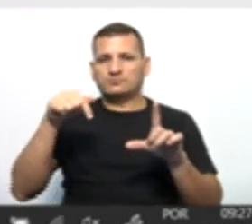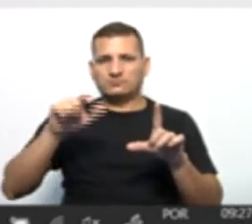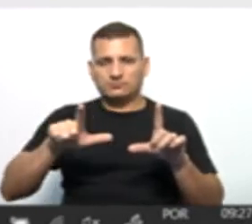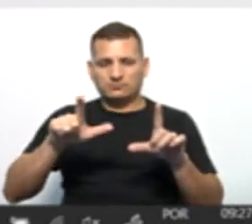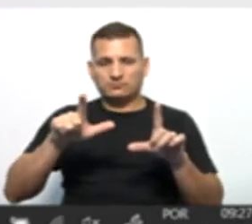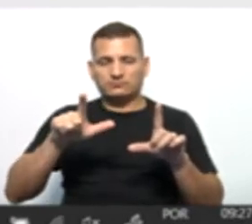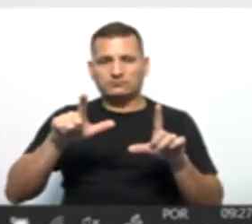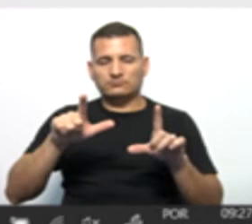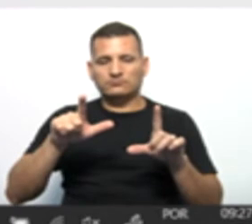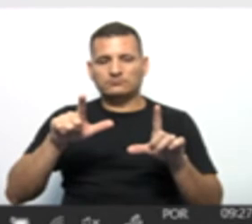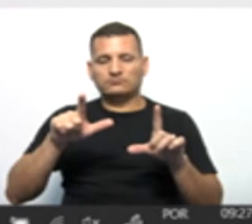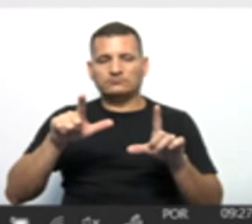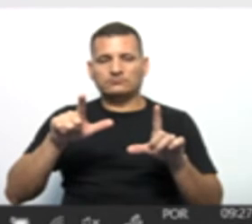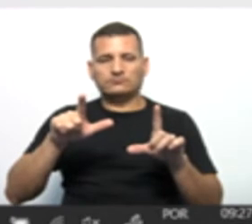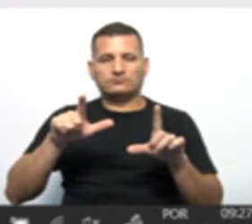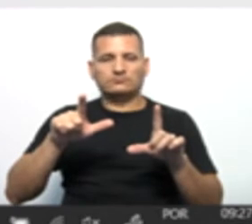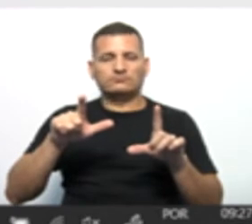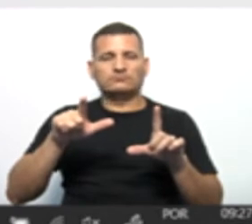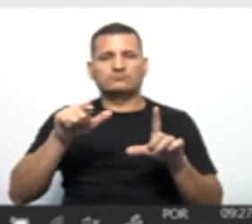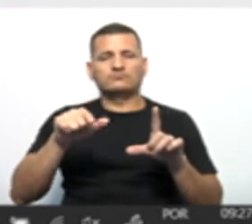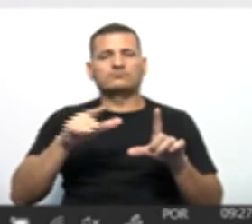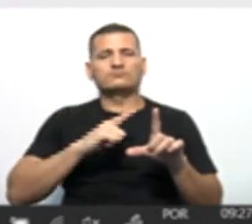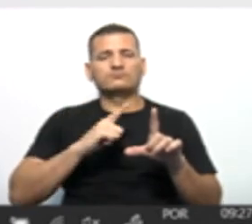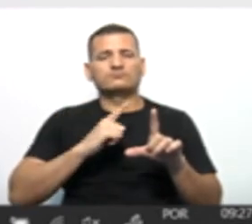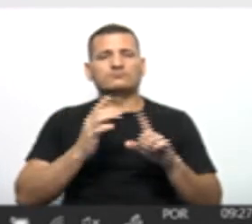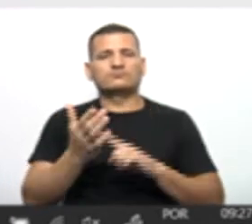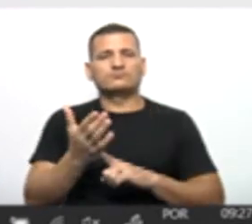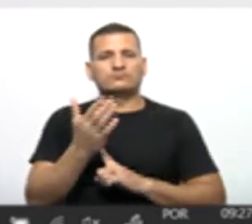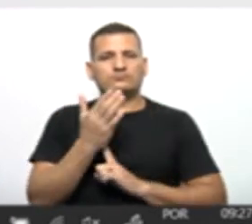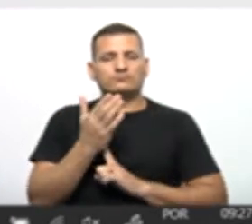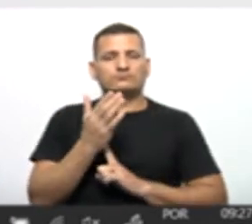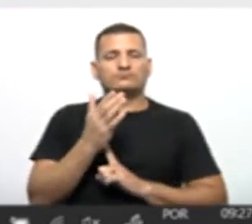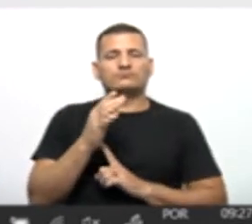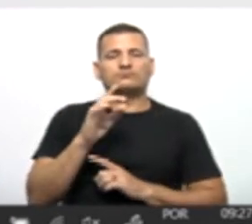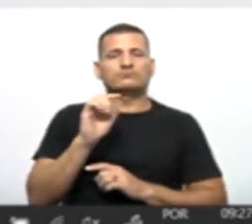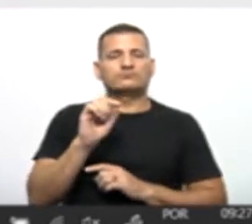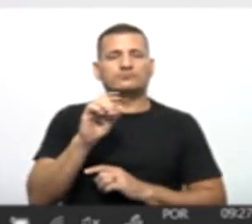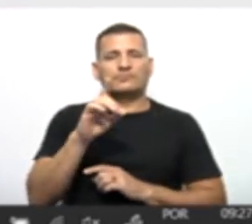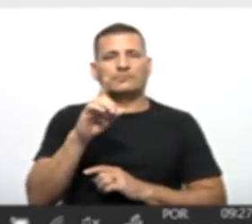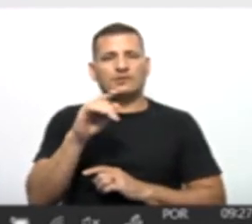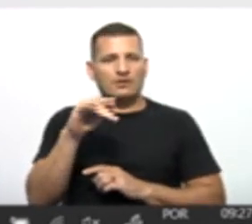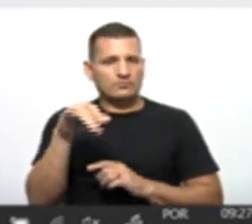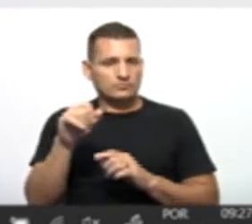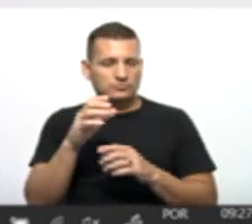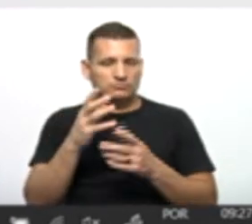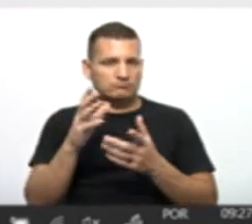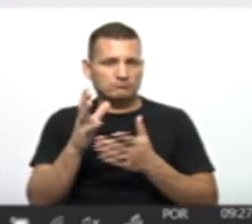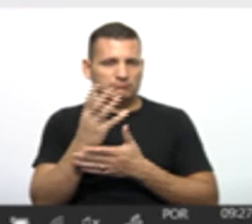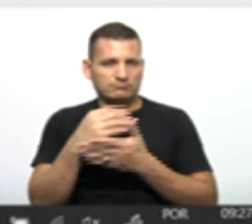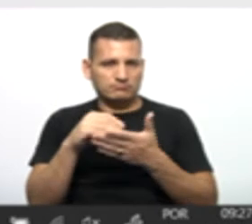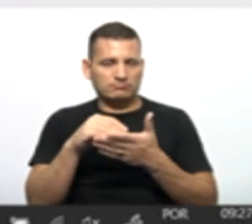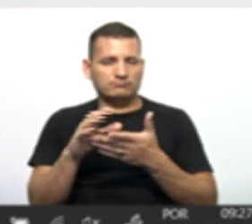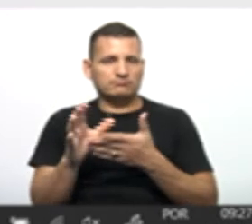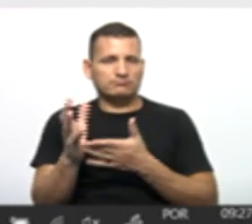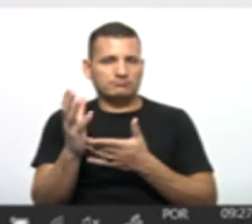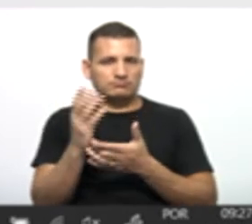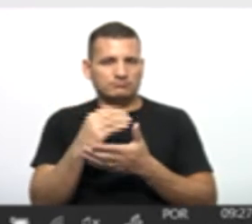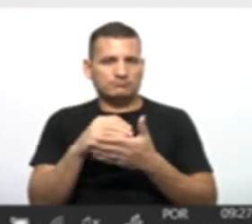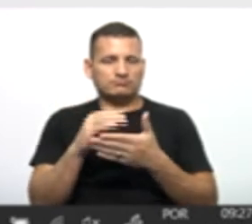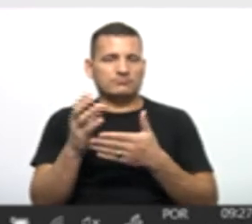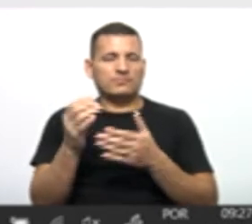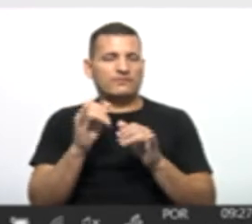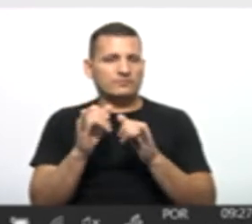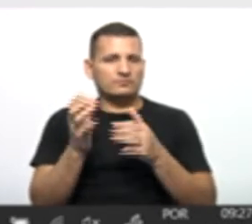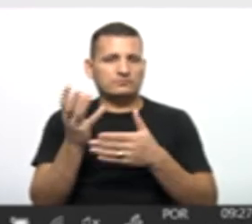Vai nos mostrar aqui os tipos de colunas, ou seja, os tipos de dados que a gente pode atribuir ao